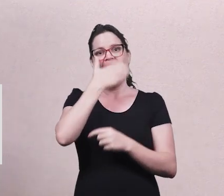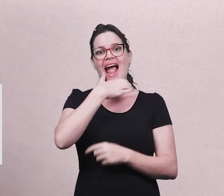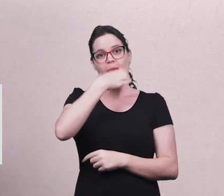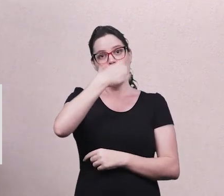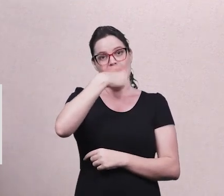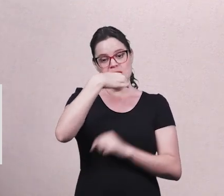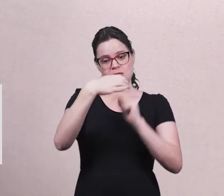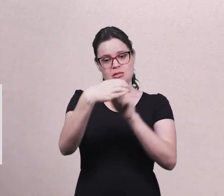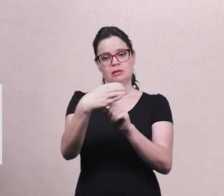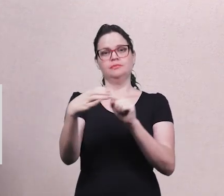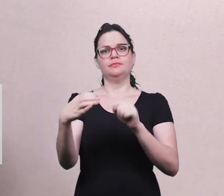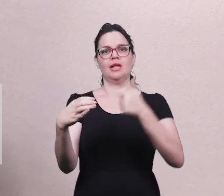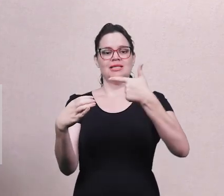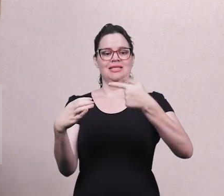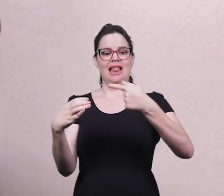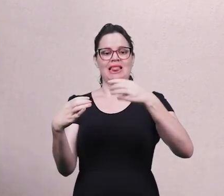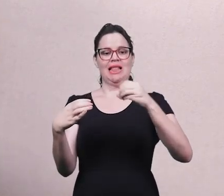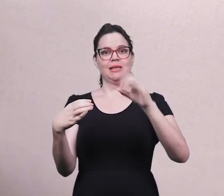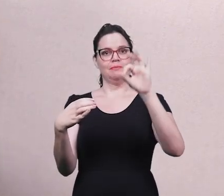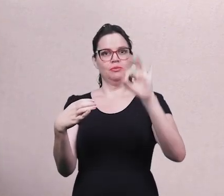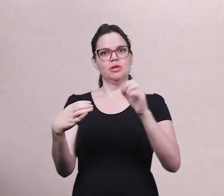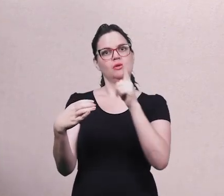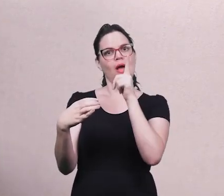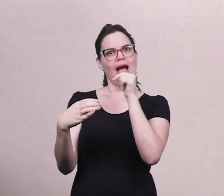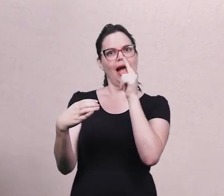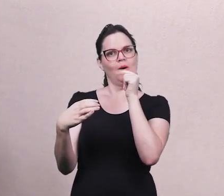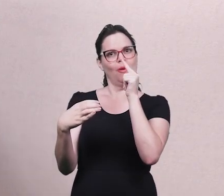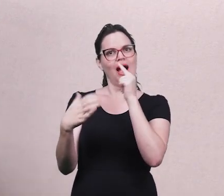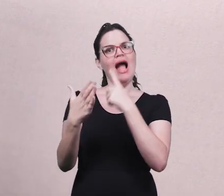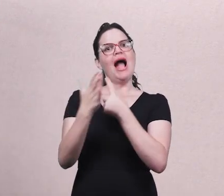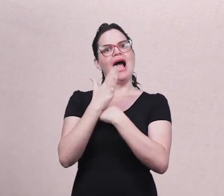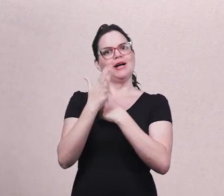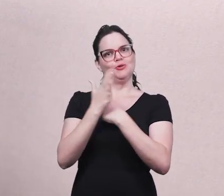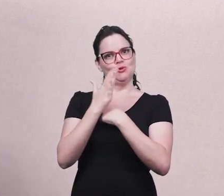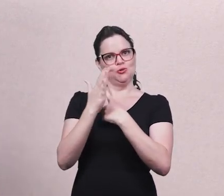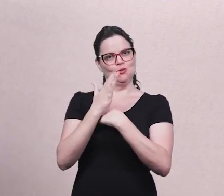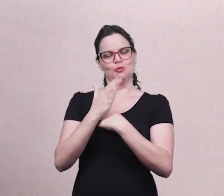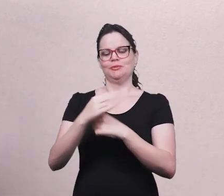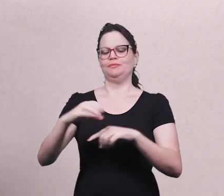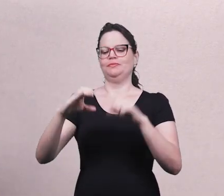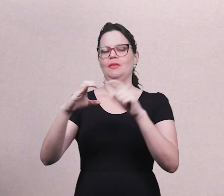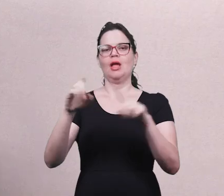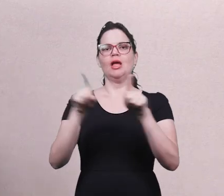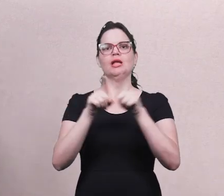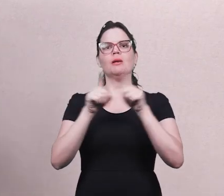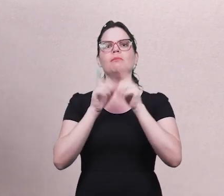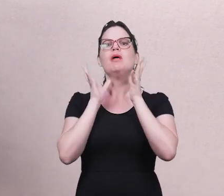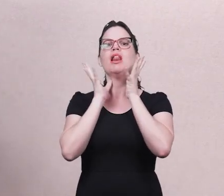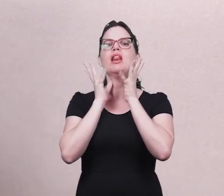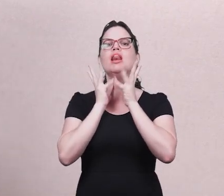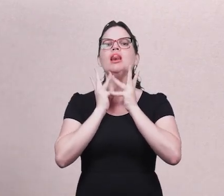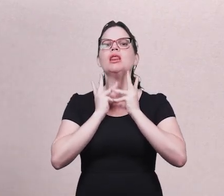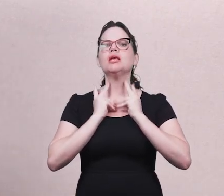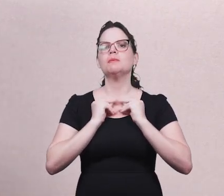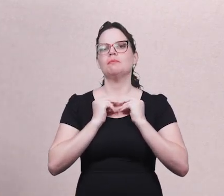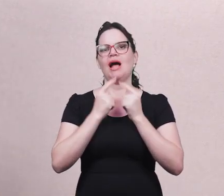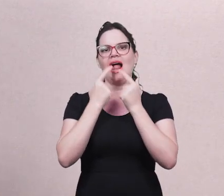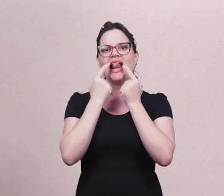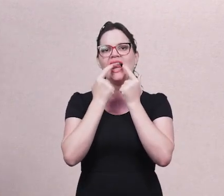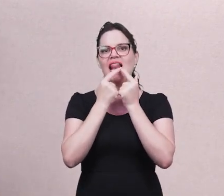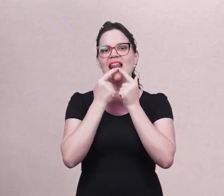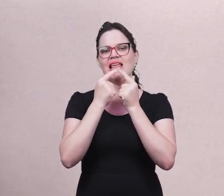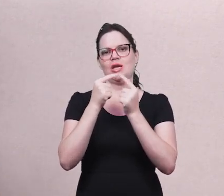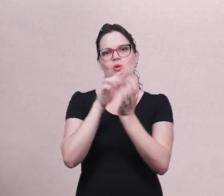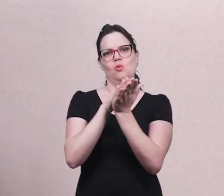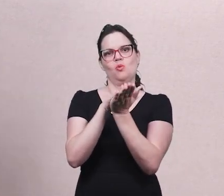maçã em si, é 70% água, hidrata, e é adstringente. Ele limpa o trato vocal, limpa